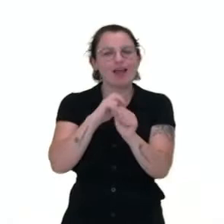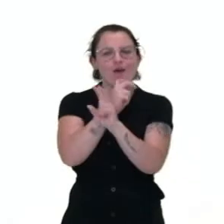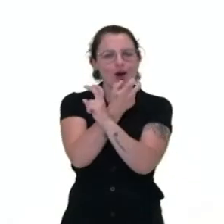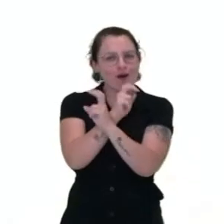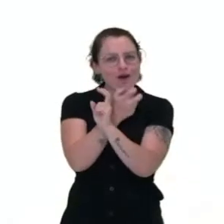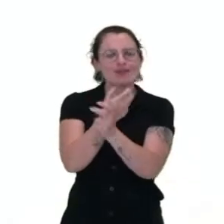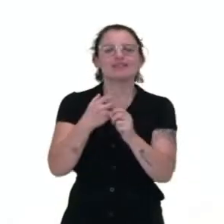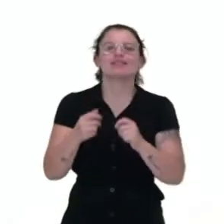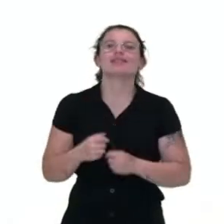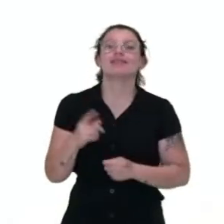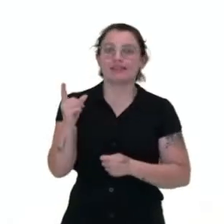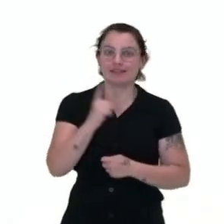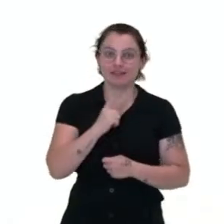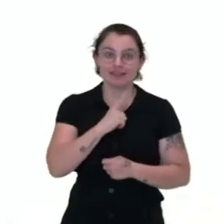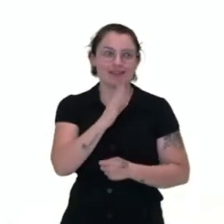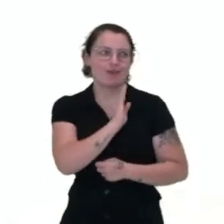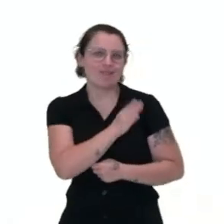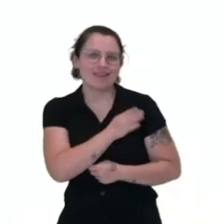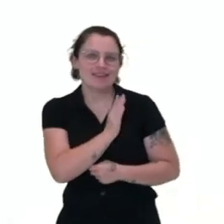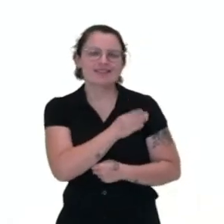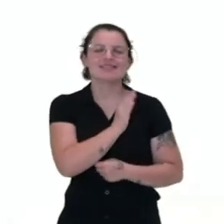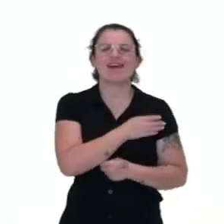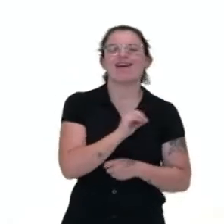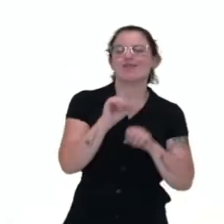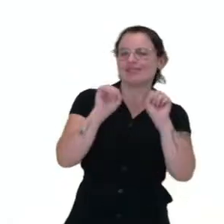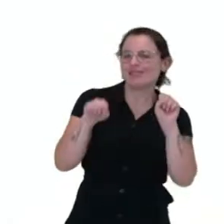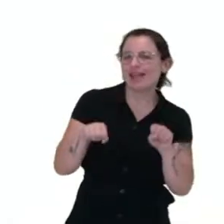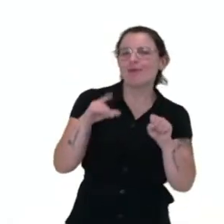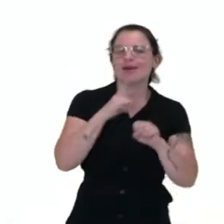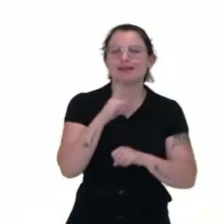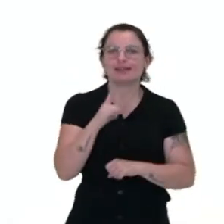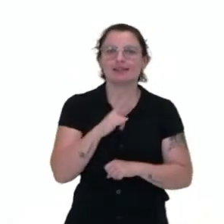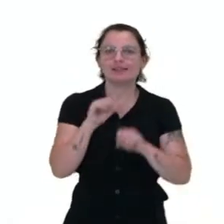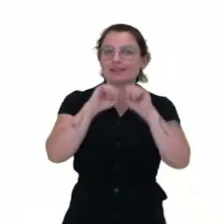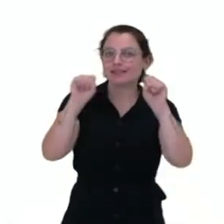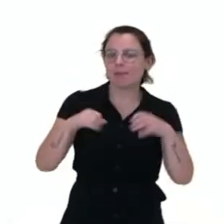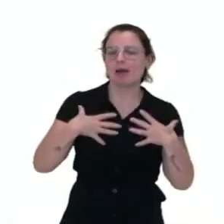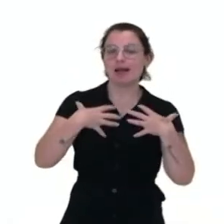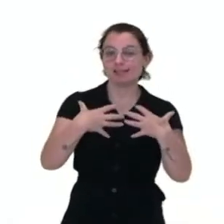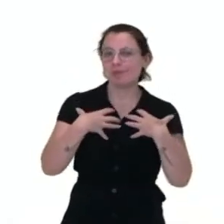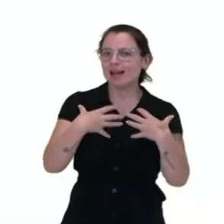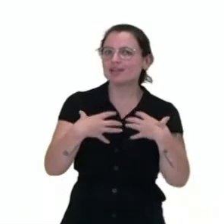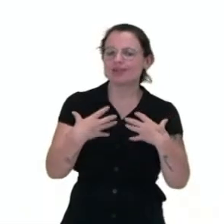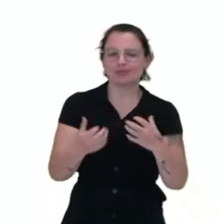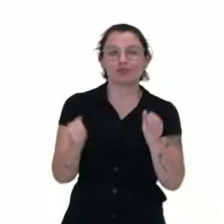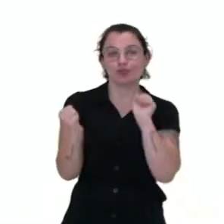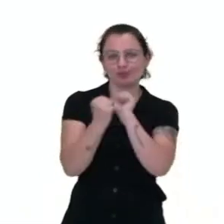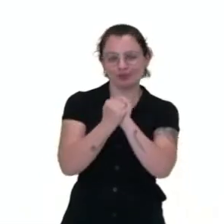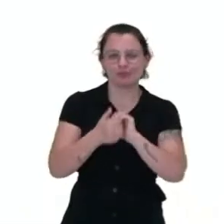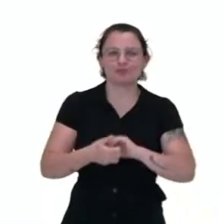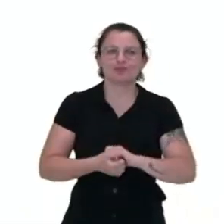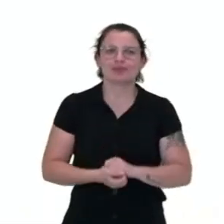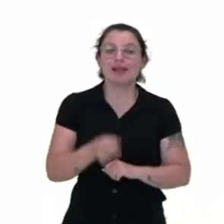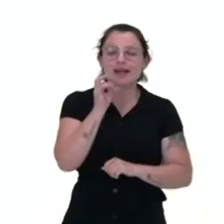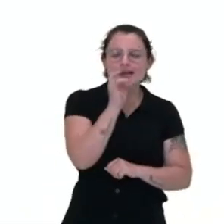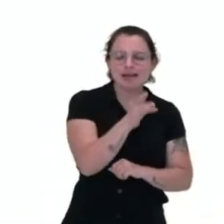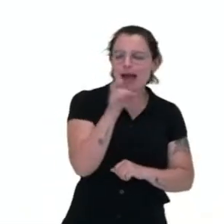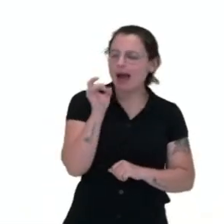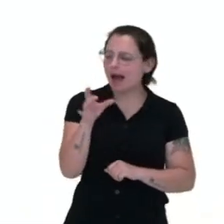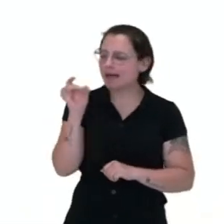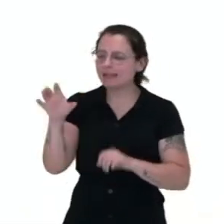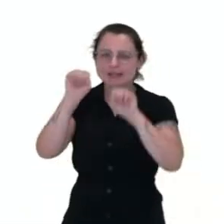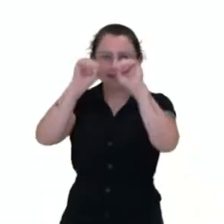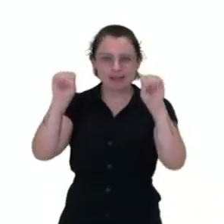o seu sistema cardiovascular. O que mais? Muitos sistemas trabalhando junto, cada um com o